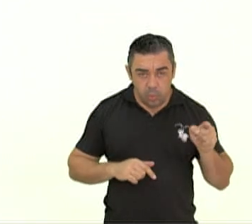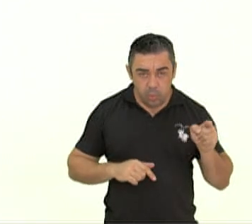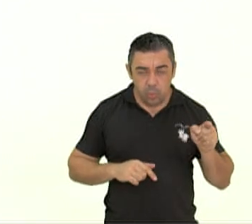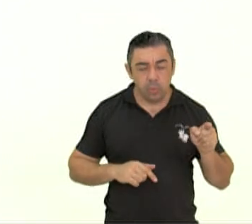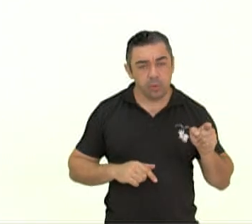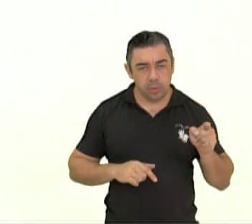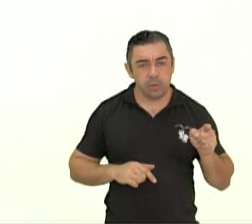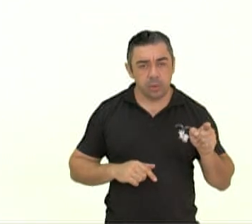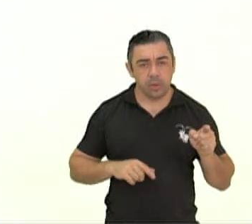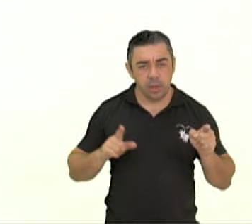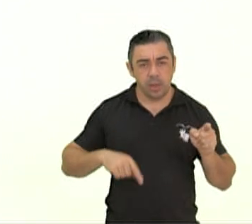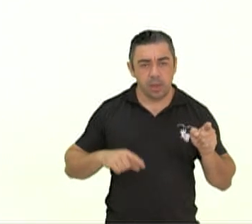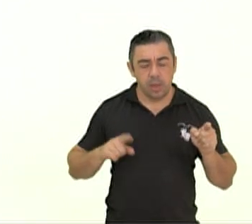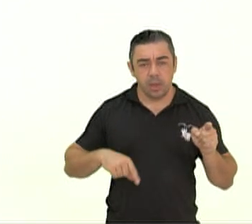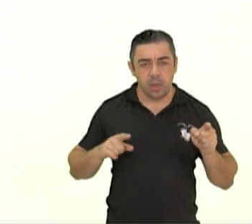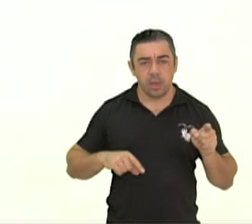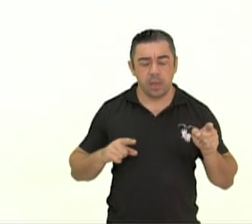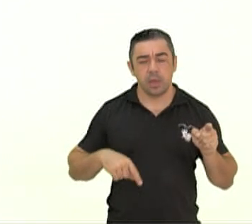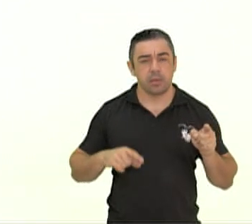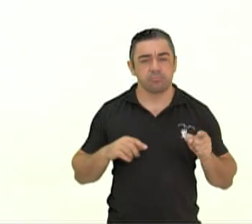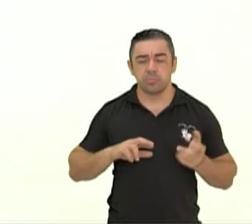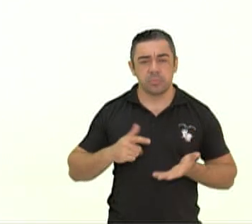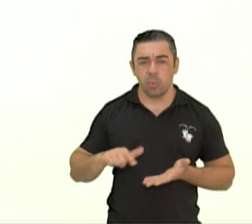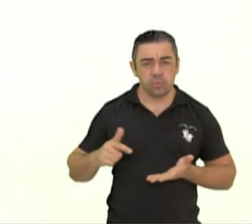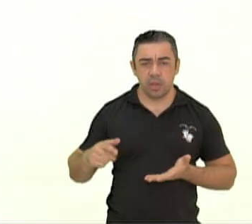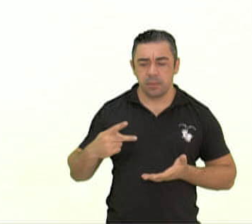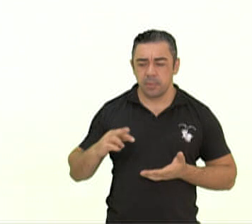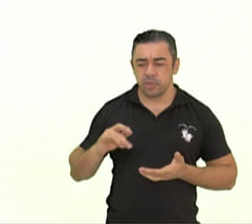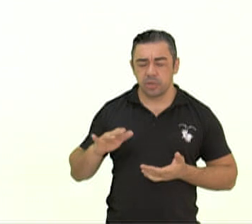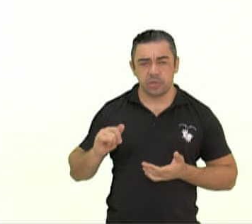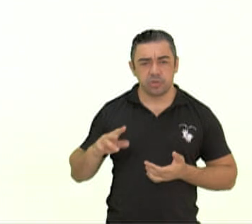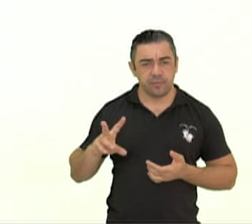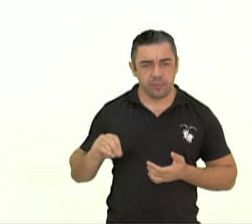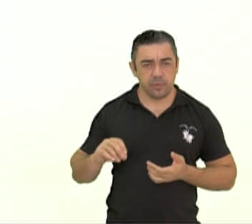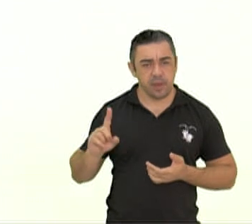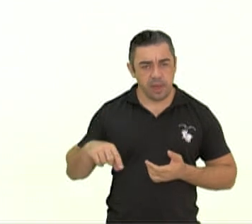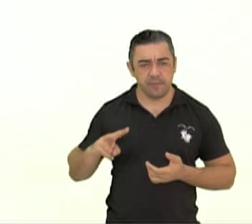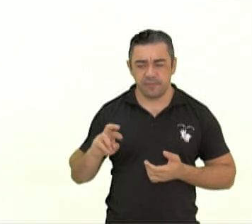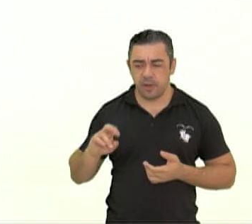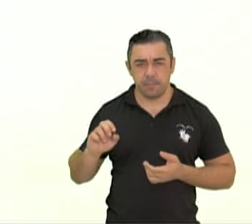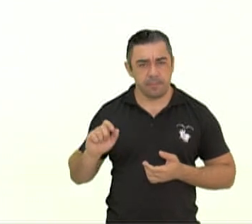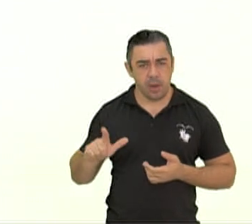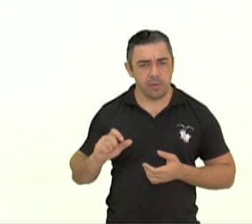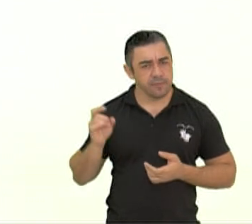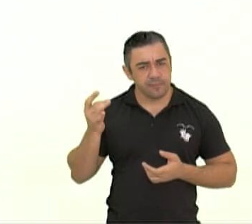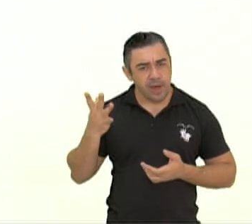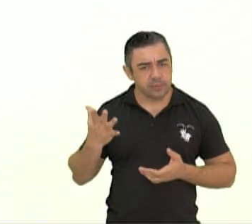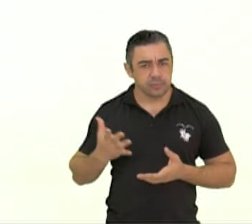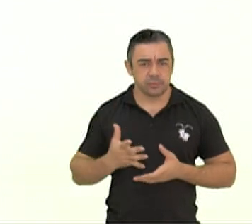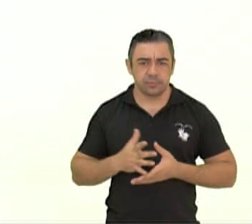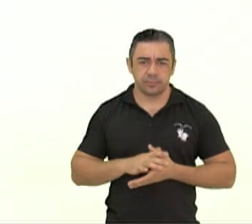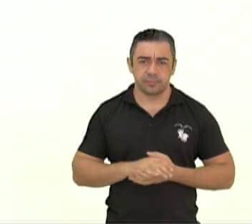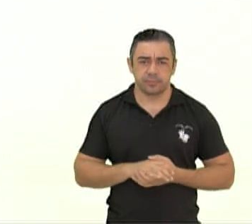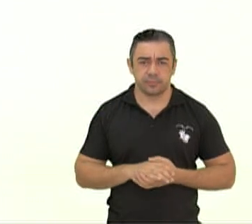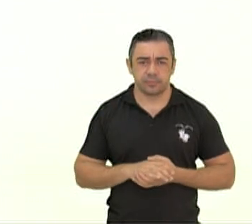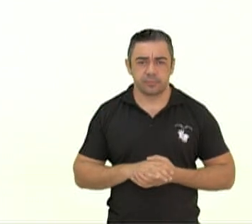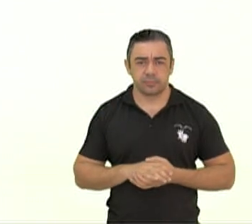ali, predicado verbo nominal. Não, não tem predicativo, predicado verbal, ok? Facinho.